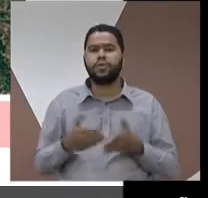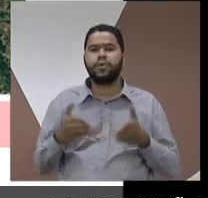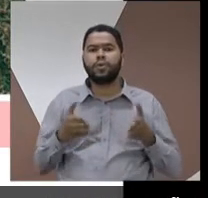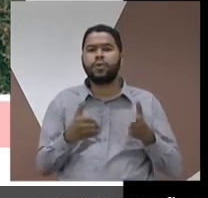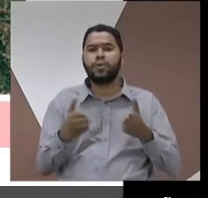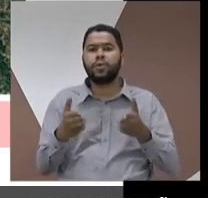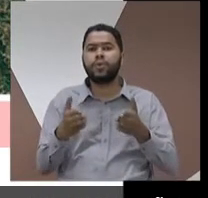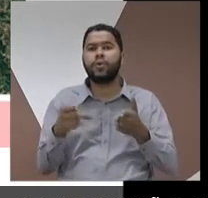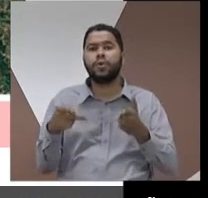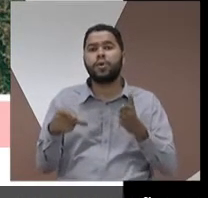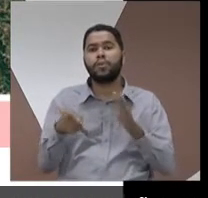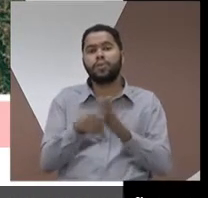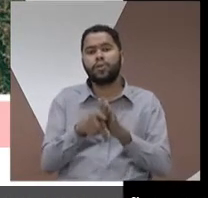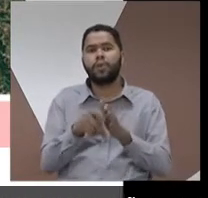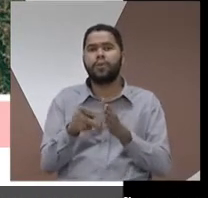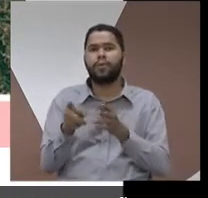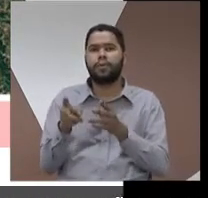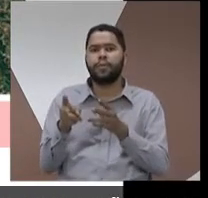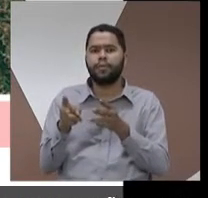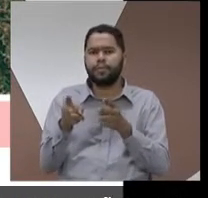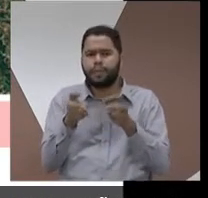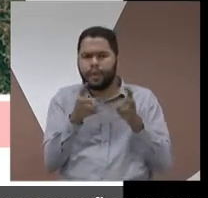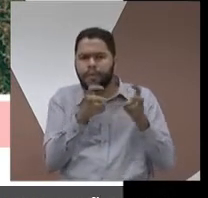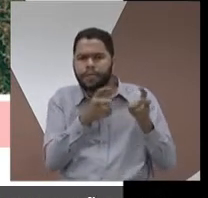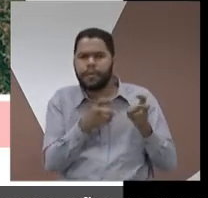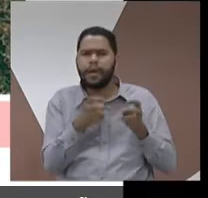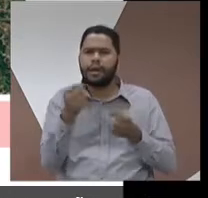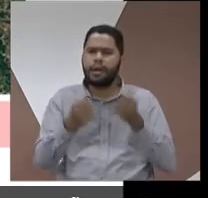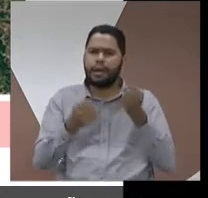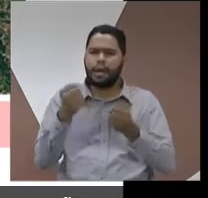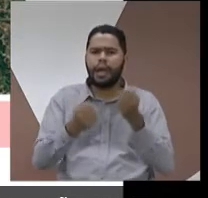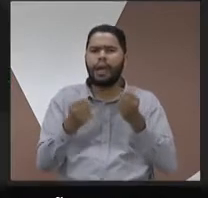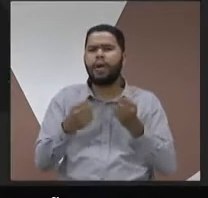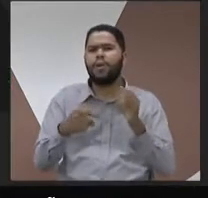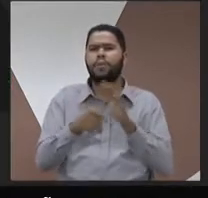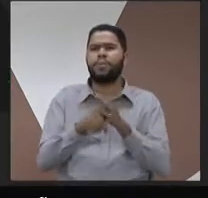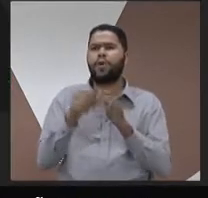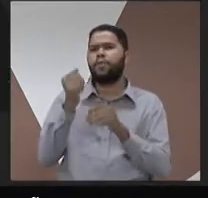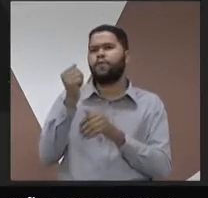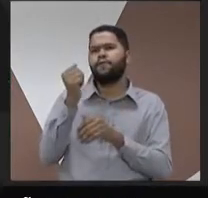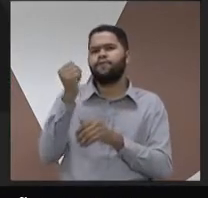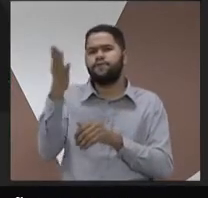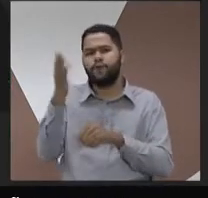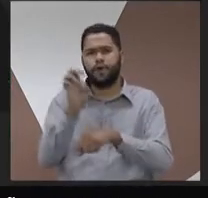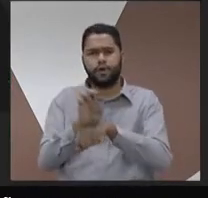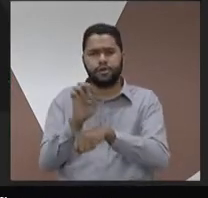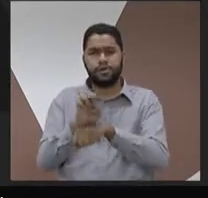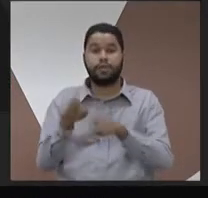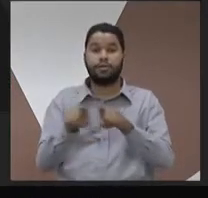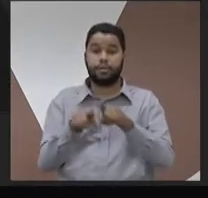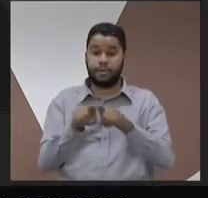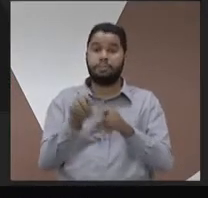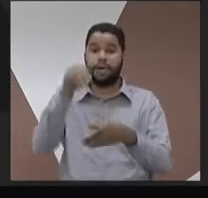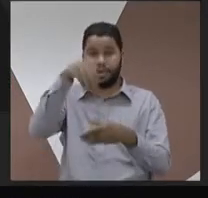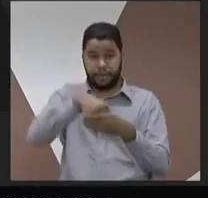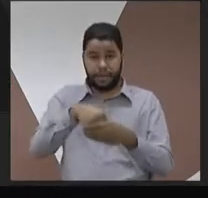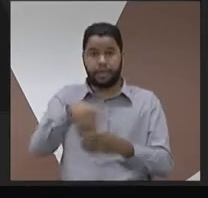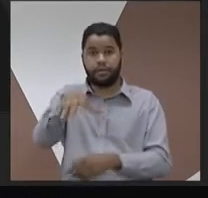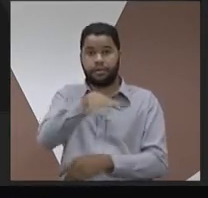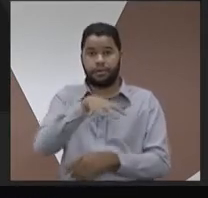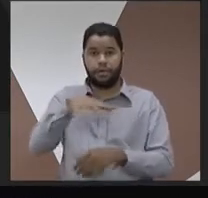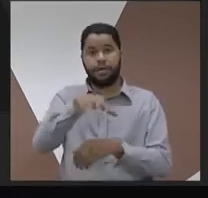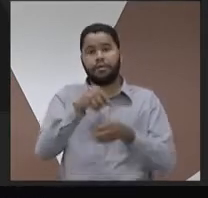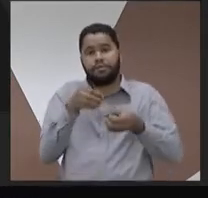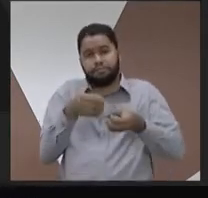que eu consiga capturar mais carros, seja veículos que vêm de fora do estado, seja veículos que circulam dentro da região